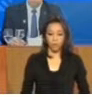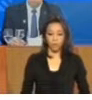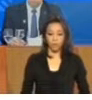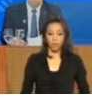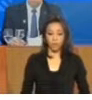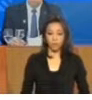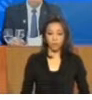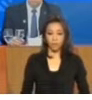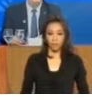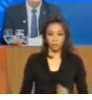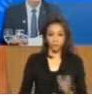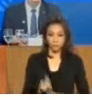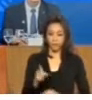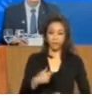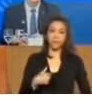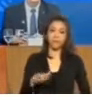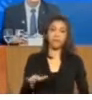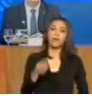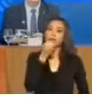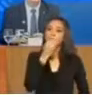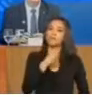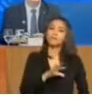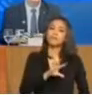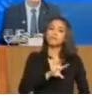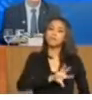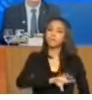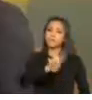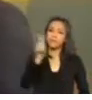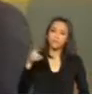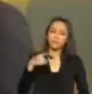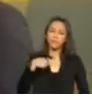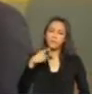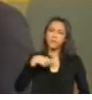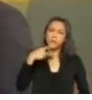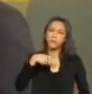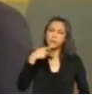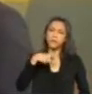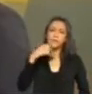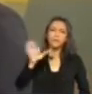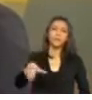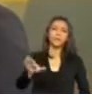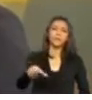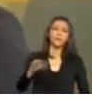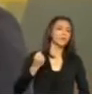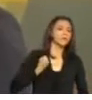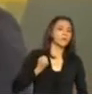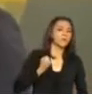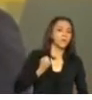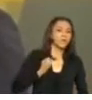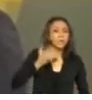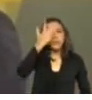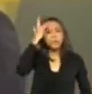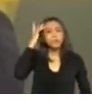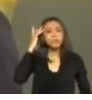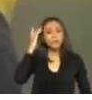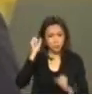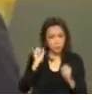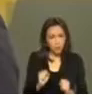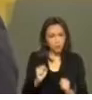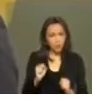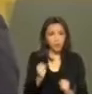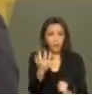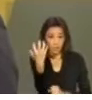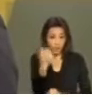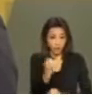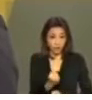Bom dia. Eu queria tirar uma dúvida sobre o número de beneficiários que já pode receber a partir de quinta-feira.